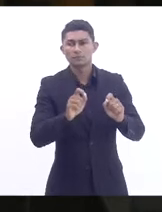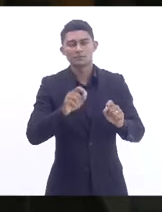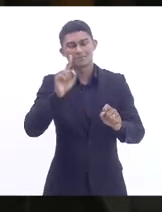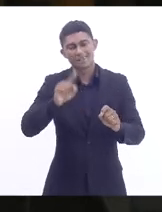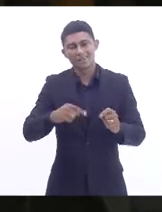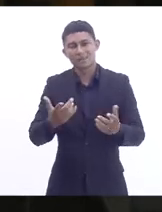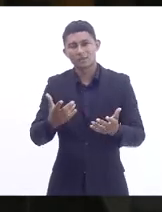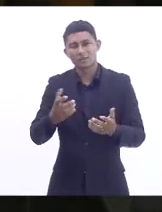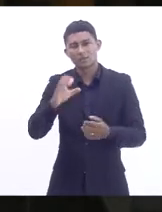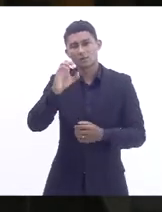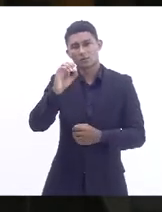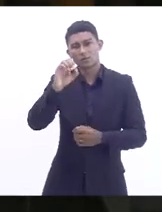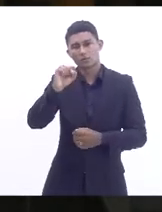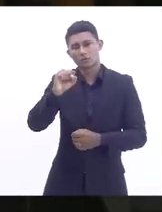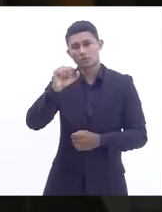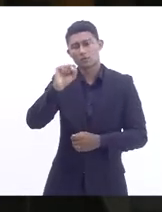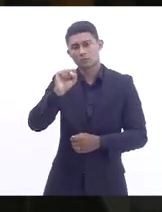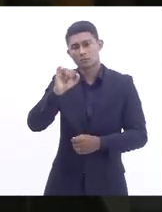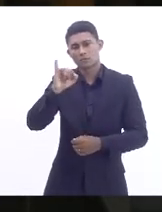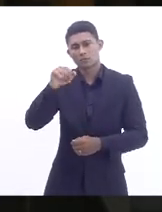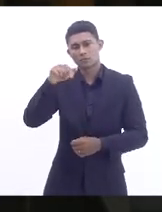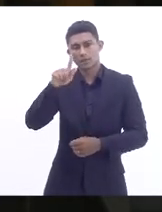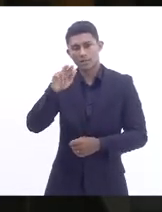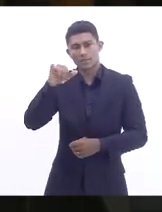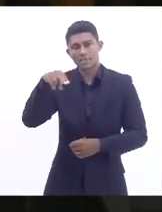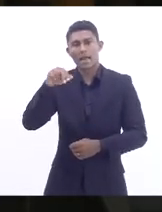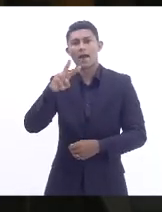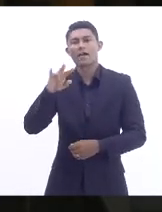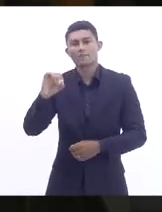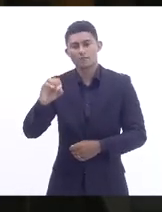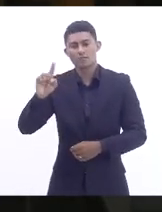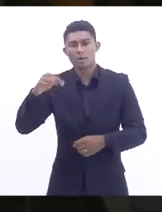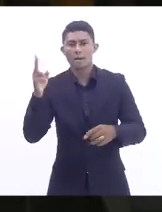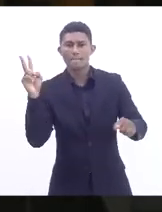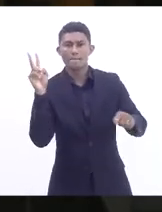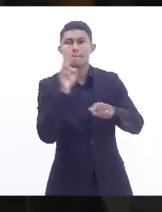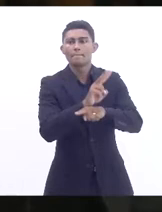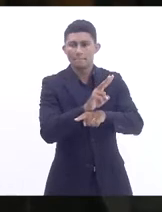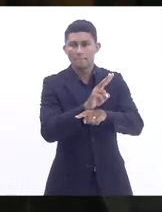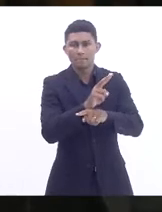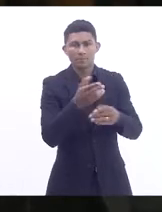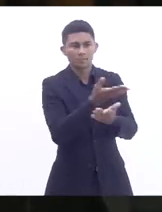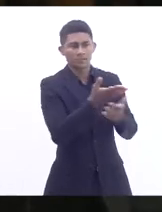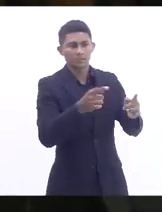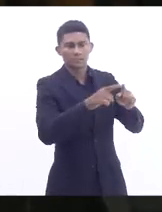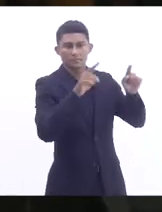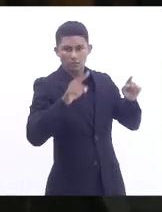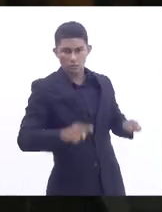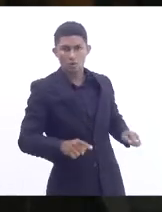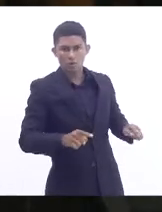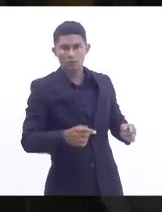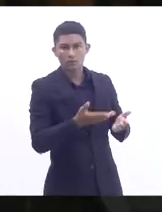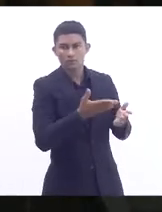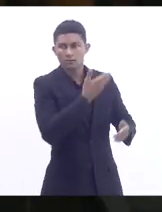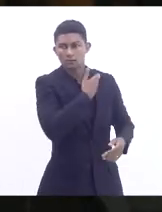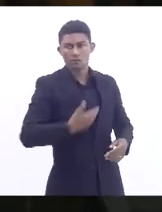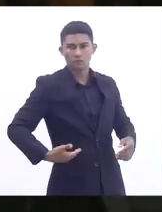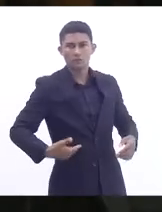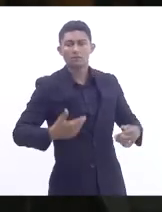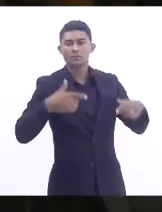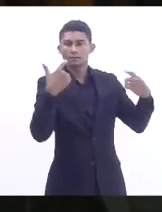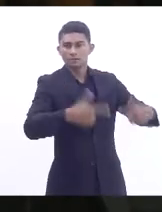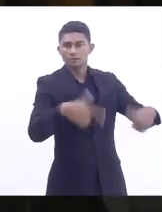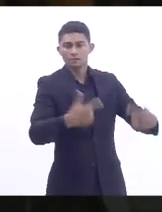consignável dos empréstimos dos servidores inativos, ativos e